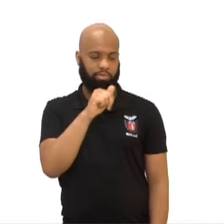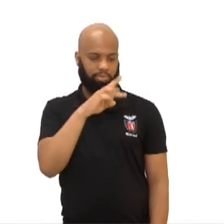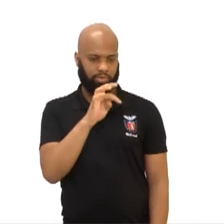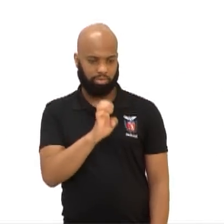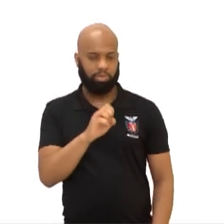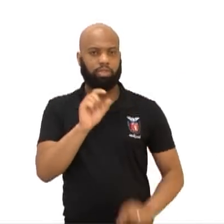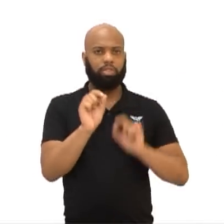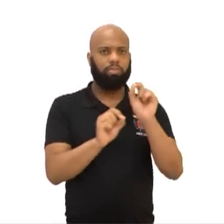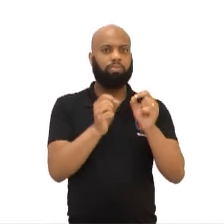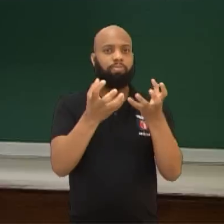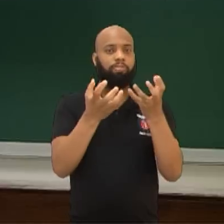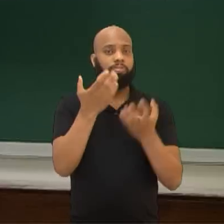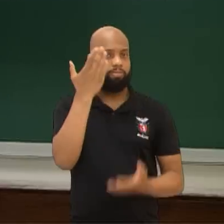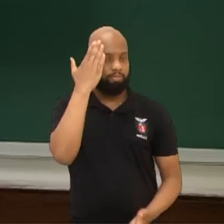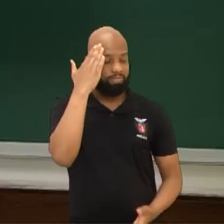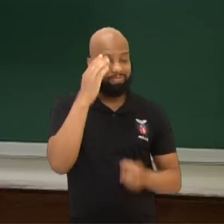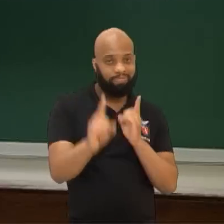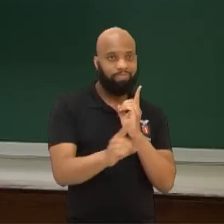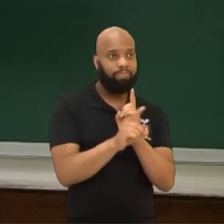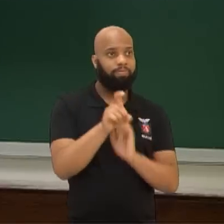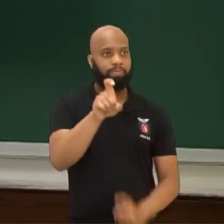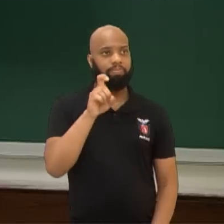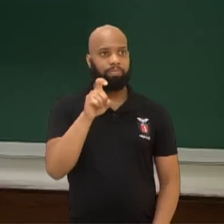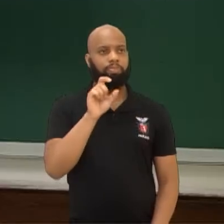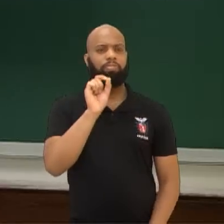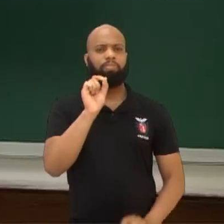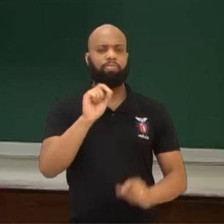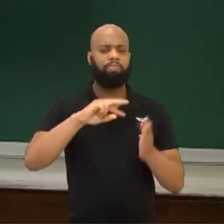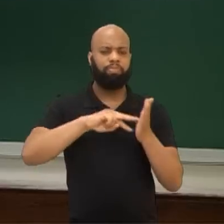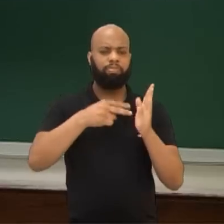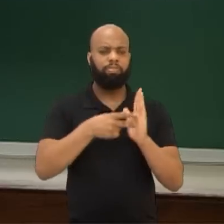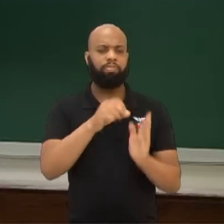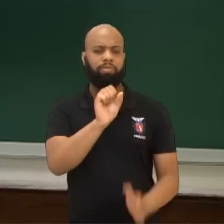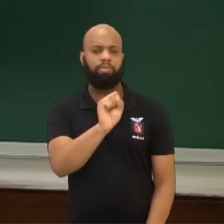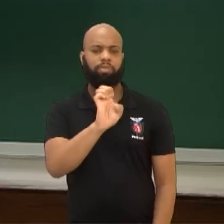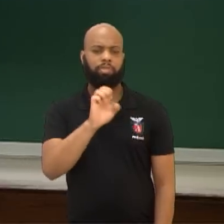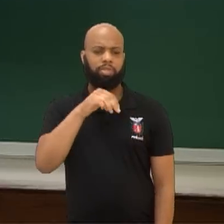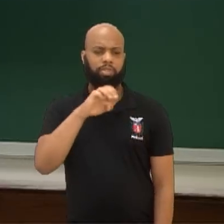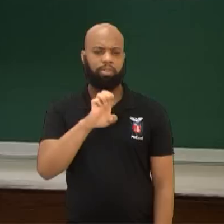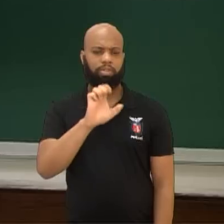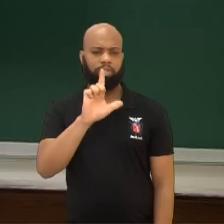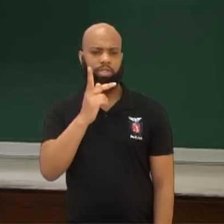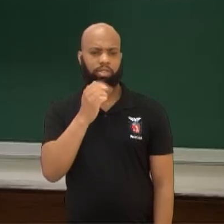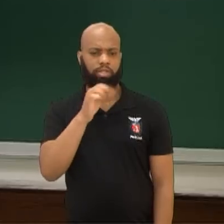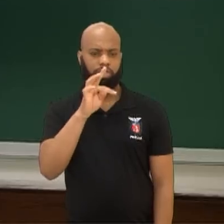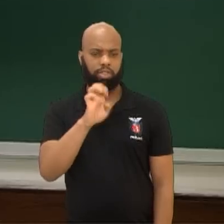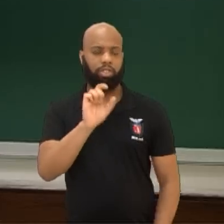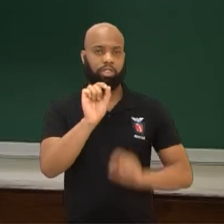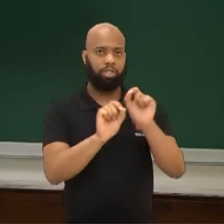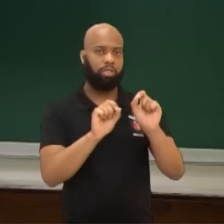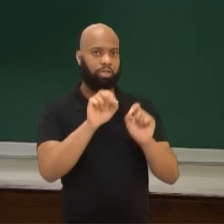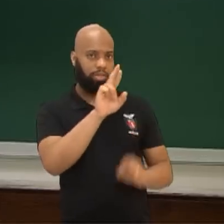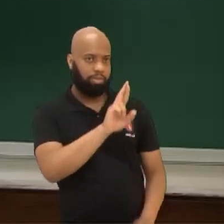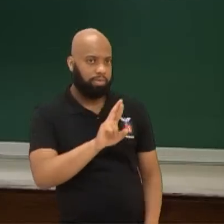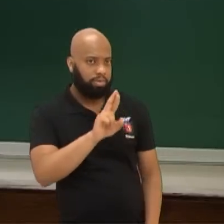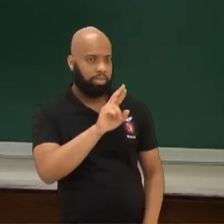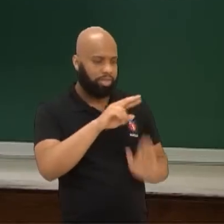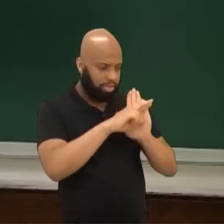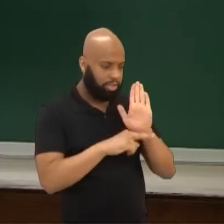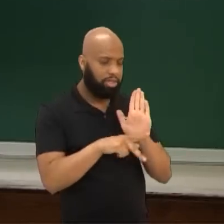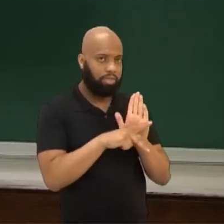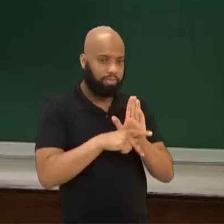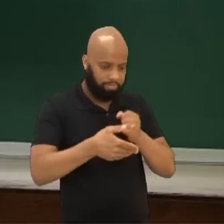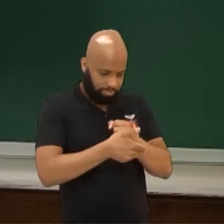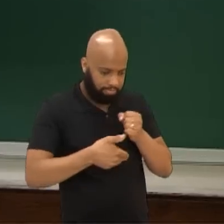x? Lembrando que, se eles são semelhantes, eu vou ter que usar a propriedade fundamental das proporções. Então, eu vou